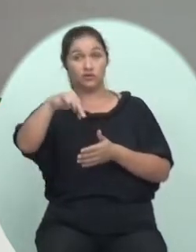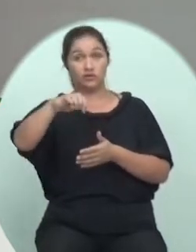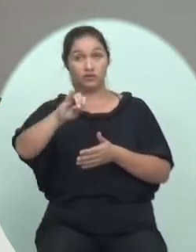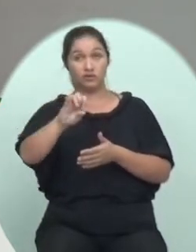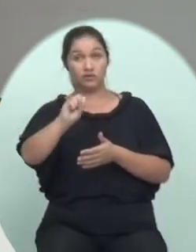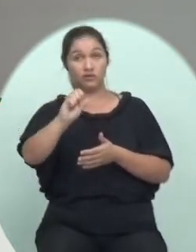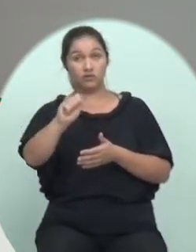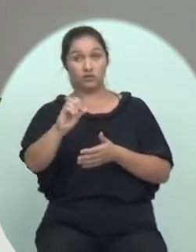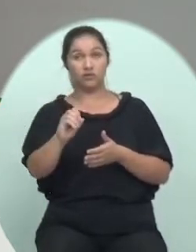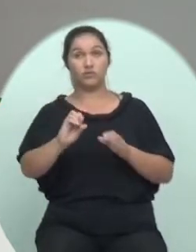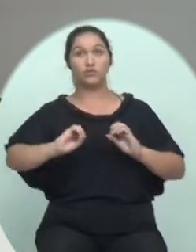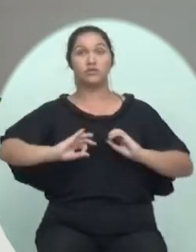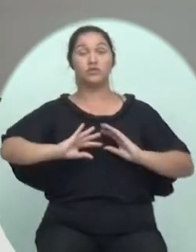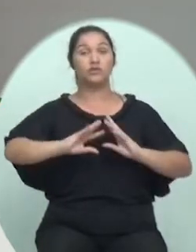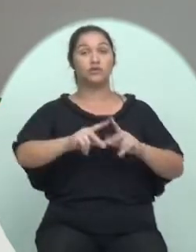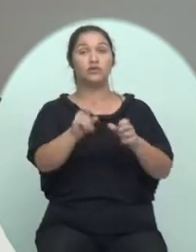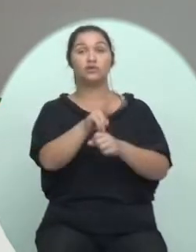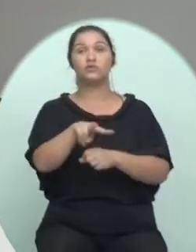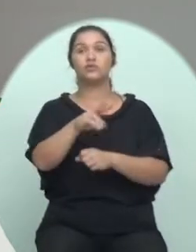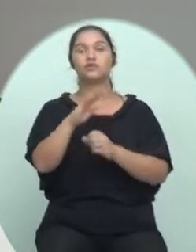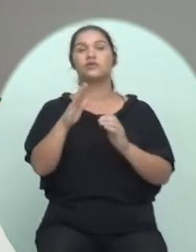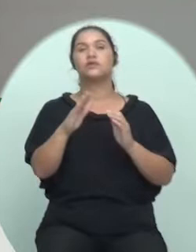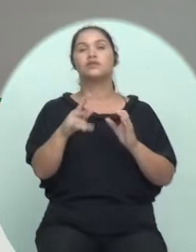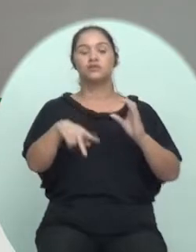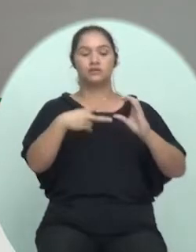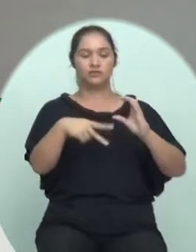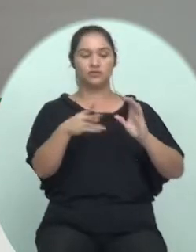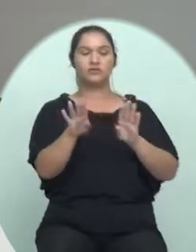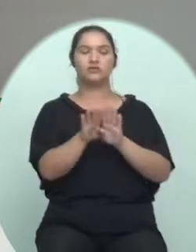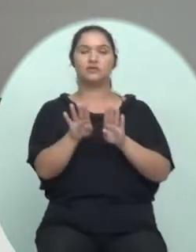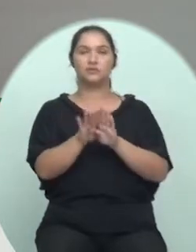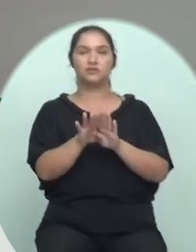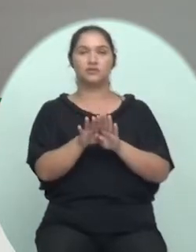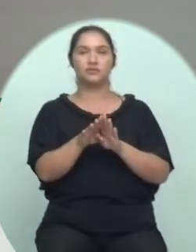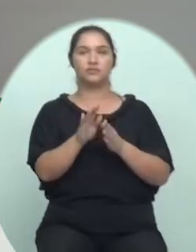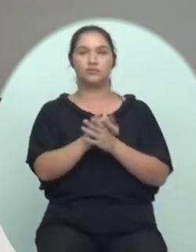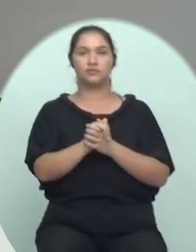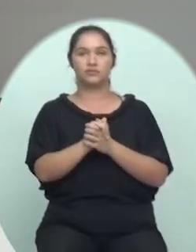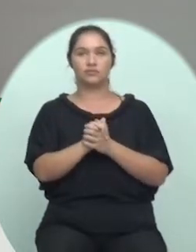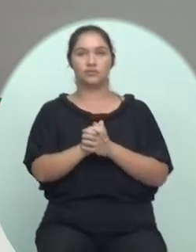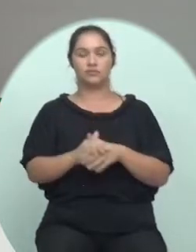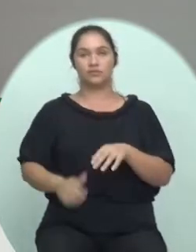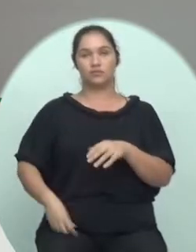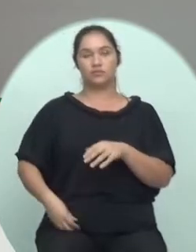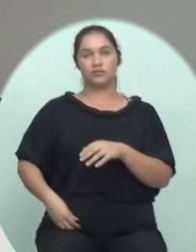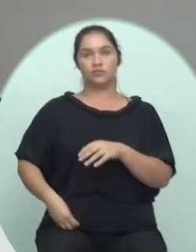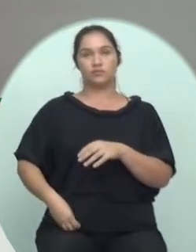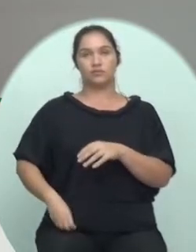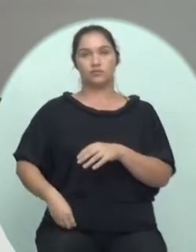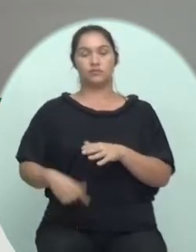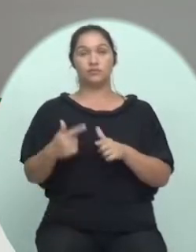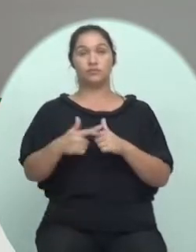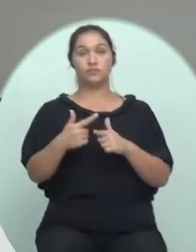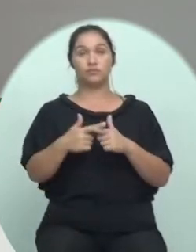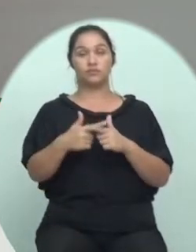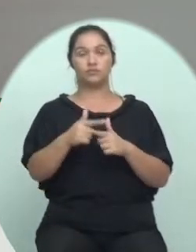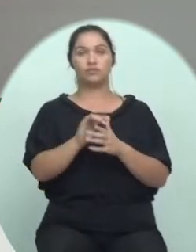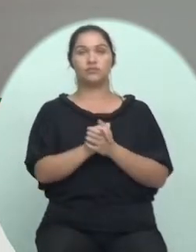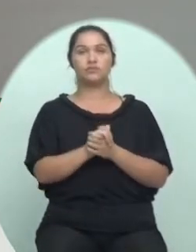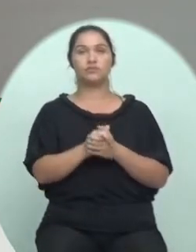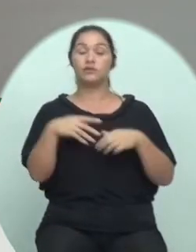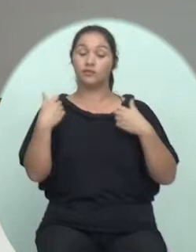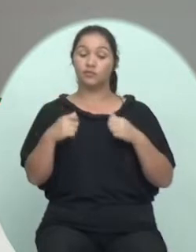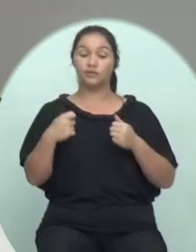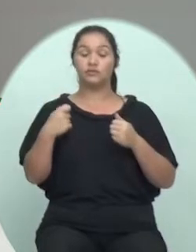os vereadores aqui dessa casa. Eu acho que é importante. A pauta da saúde aqui nessa casa, ela tem que ser frequentemente